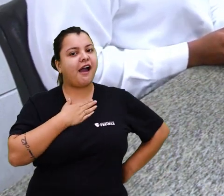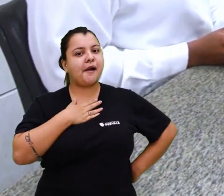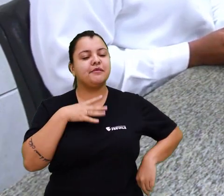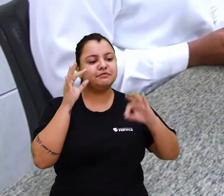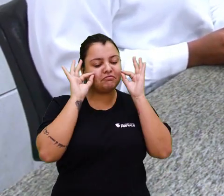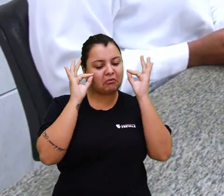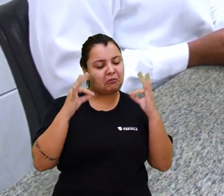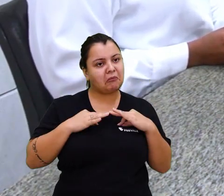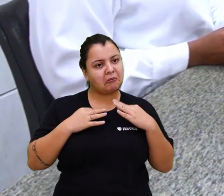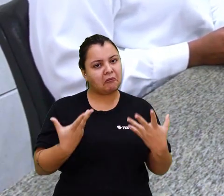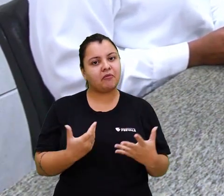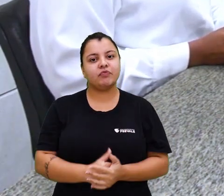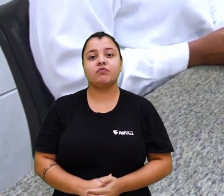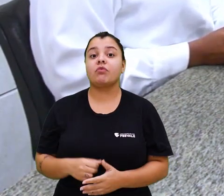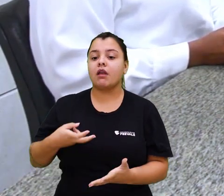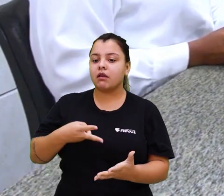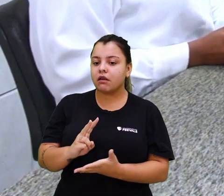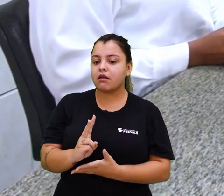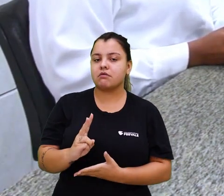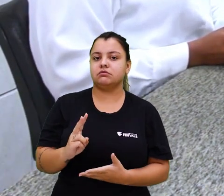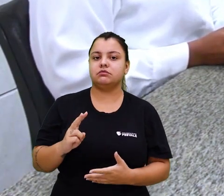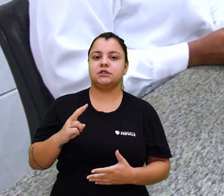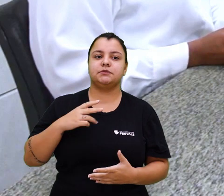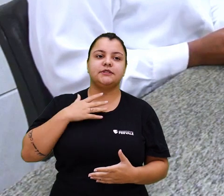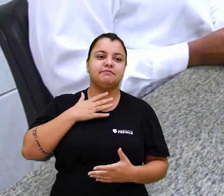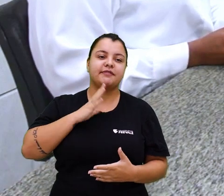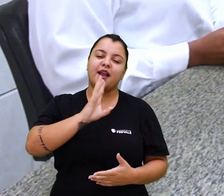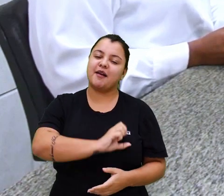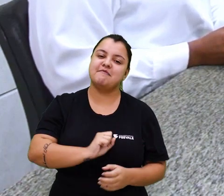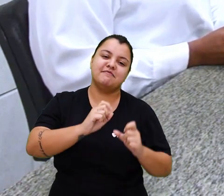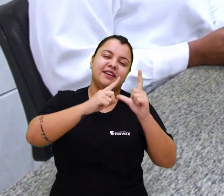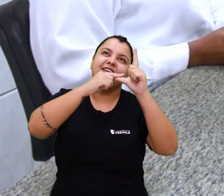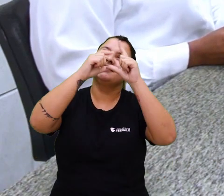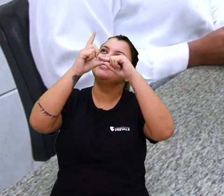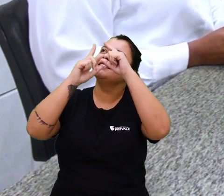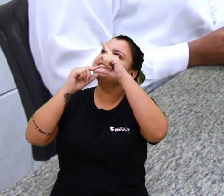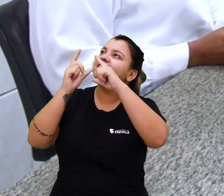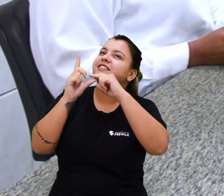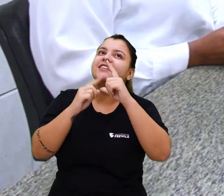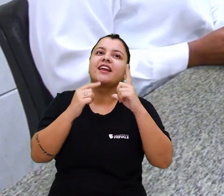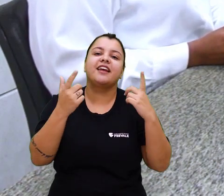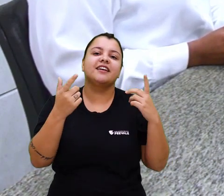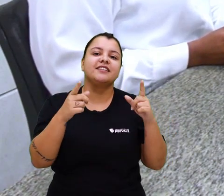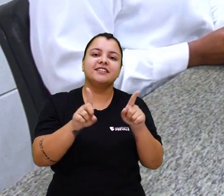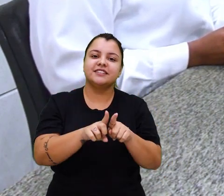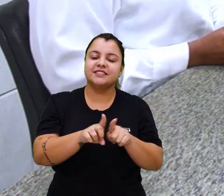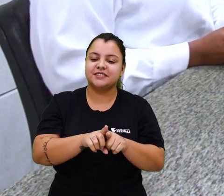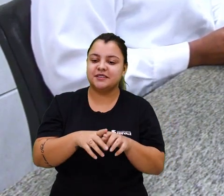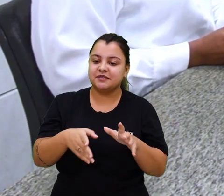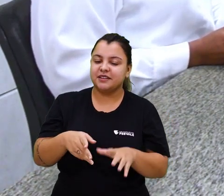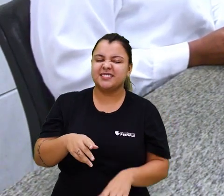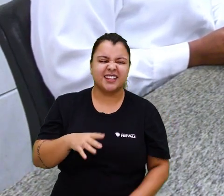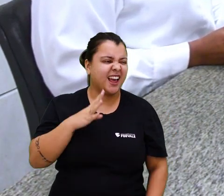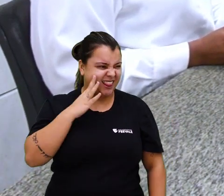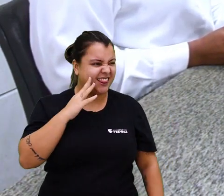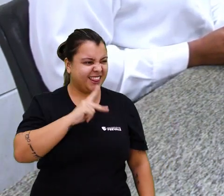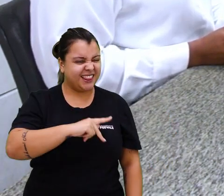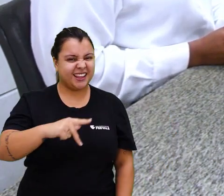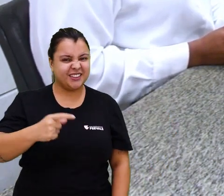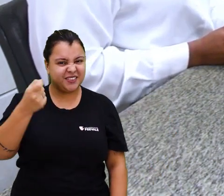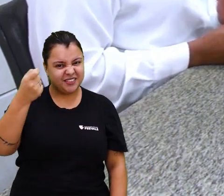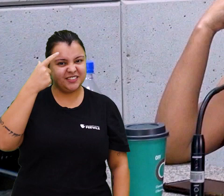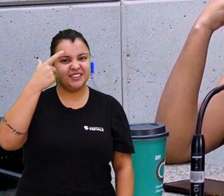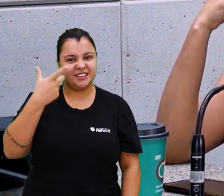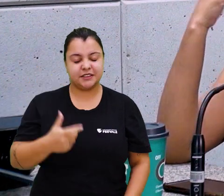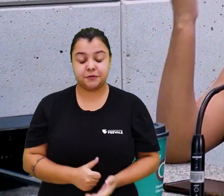atenção e eu sempre gostei muito das Estrelas então e aí como é legal tem um professor assim de recência